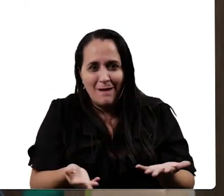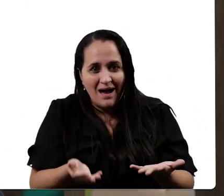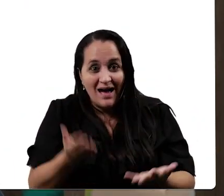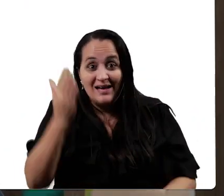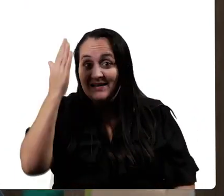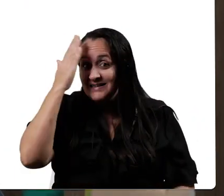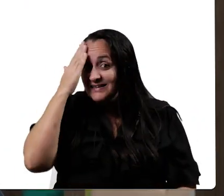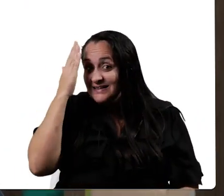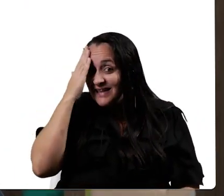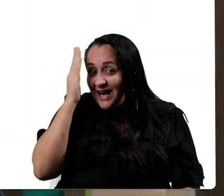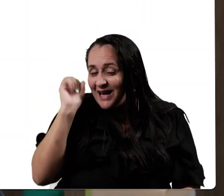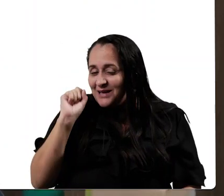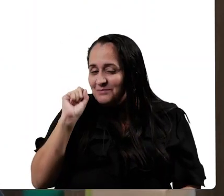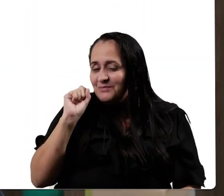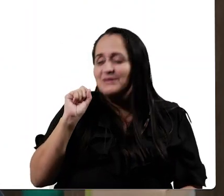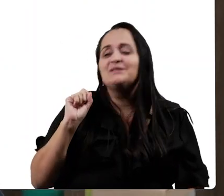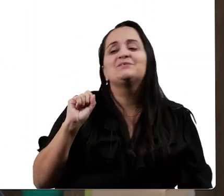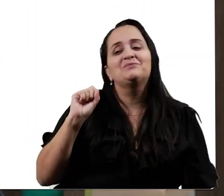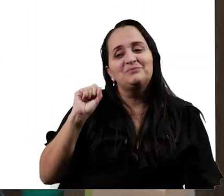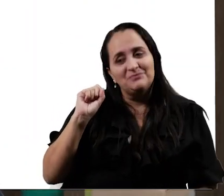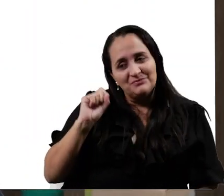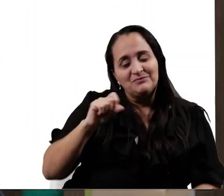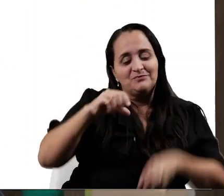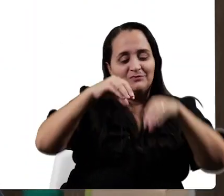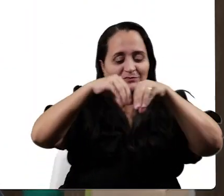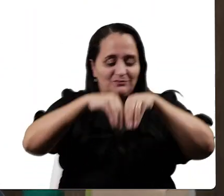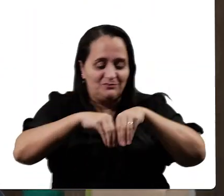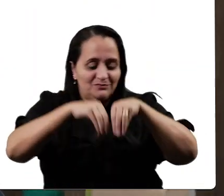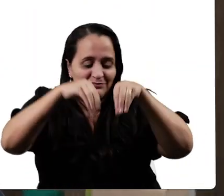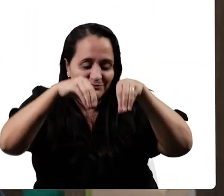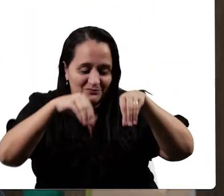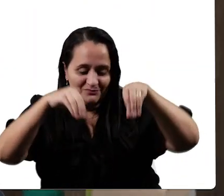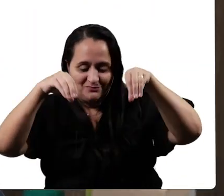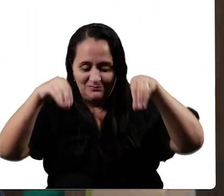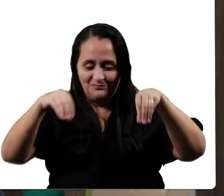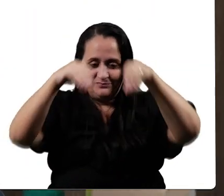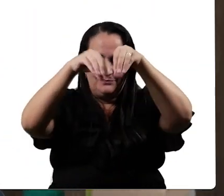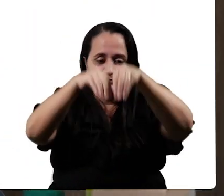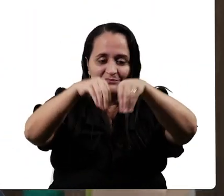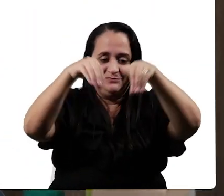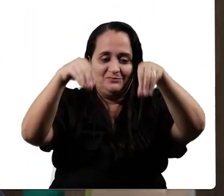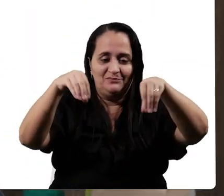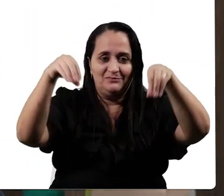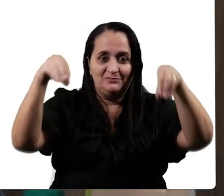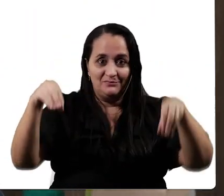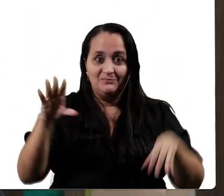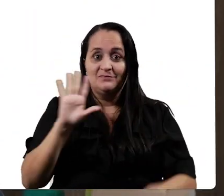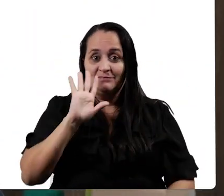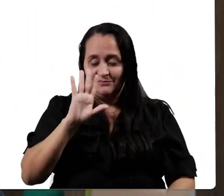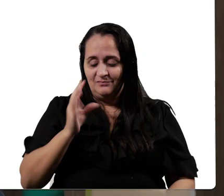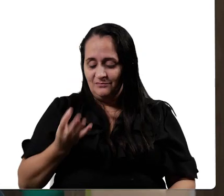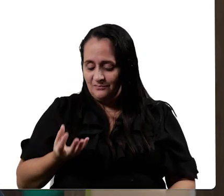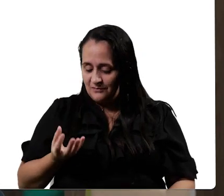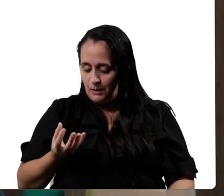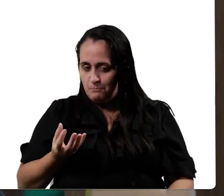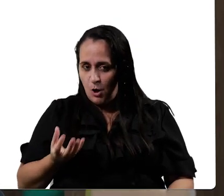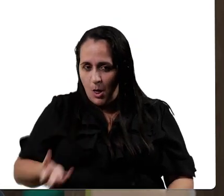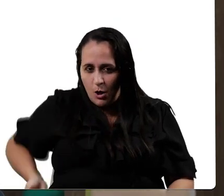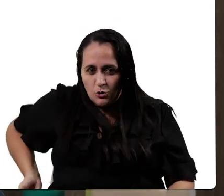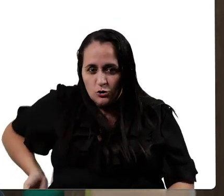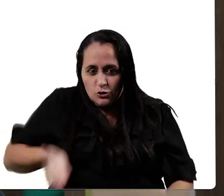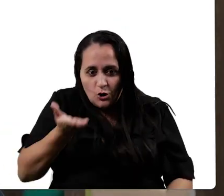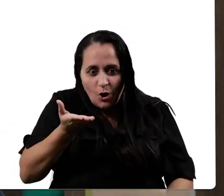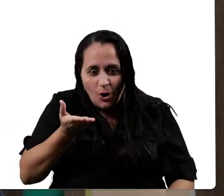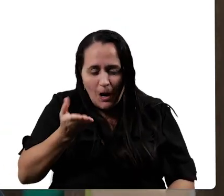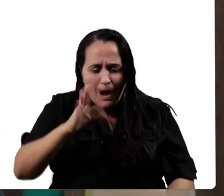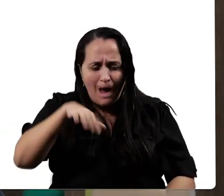coloca os pinos e derruba a bola e você faz as contas de quantos pinos derrubou que faz